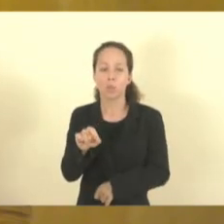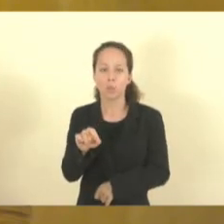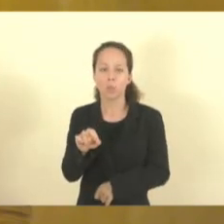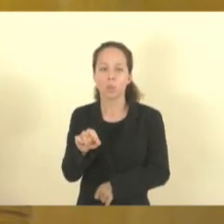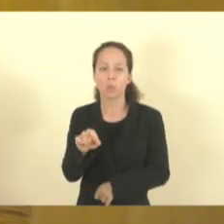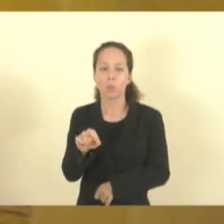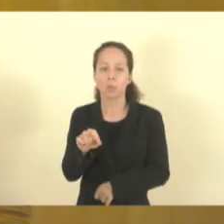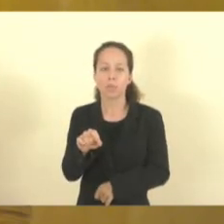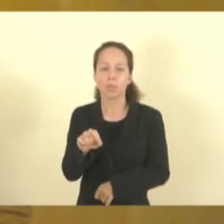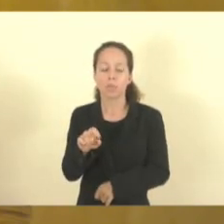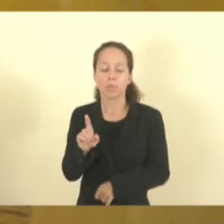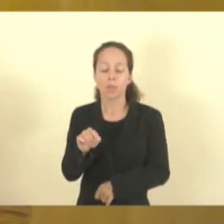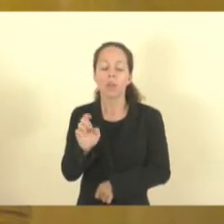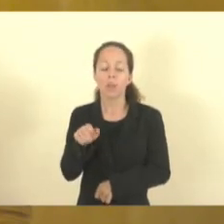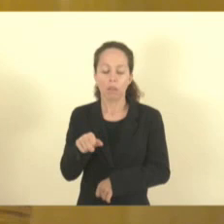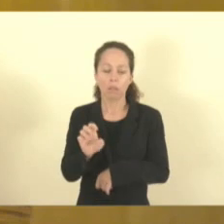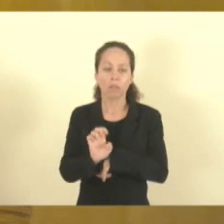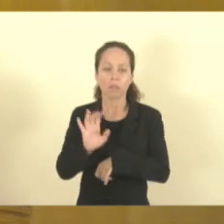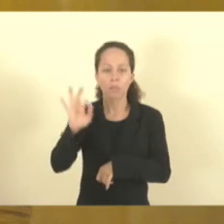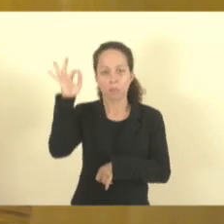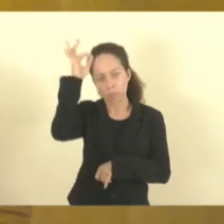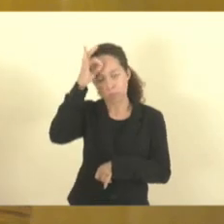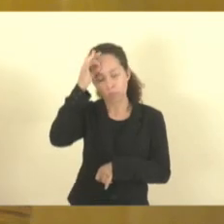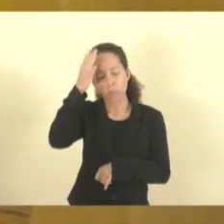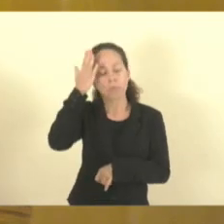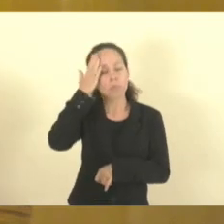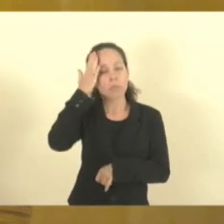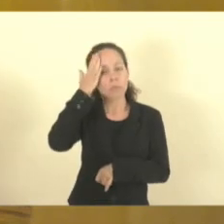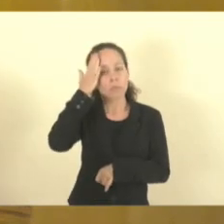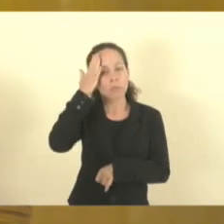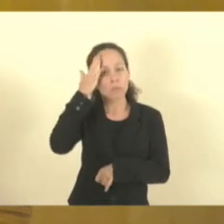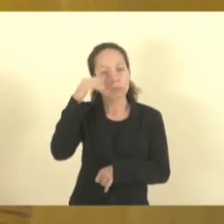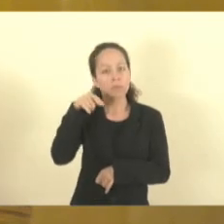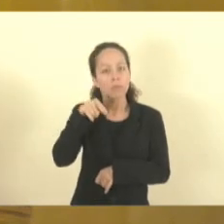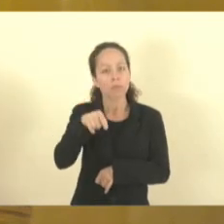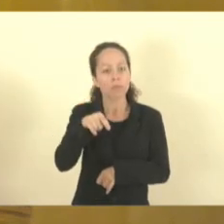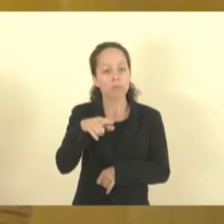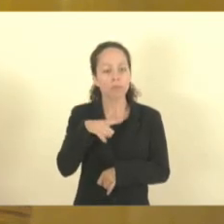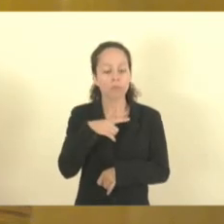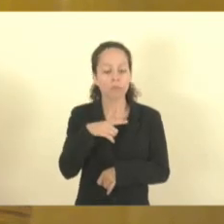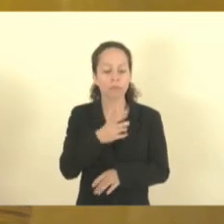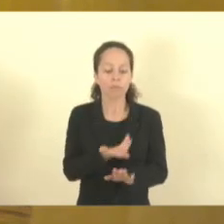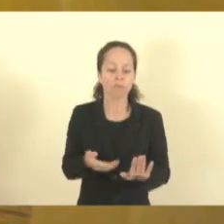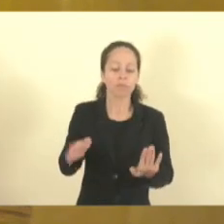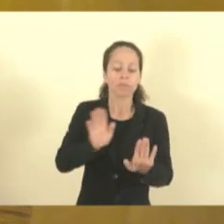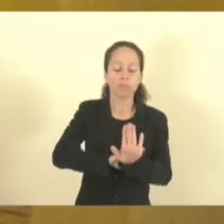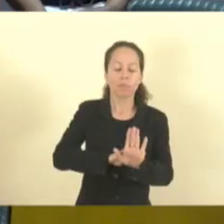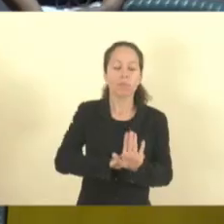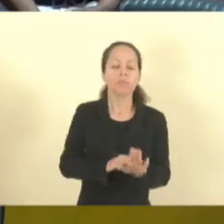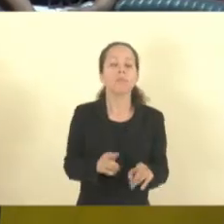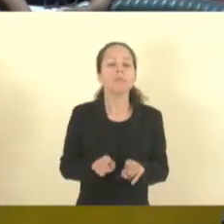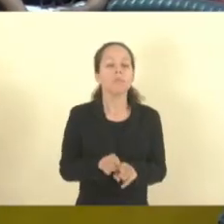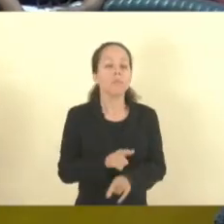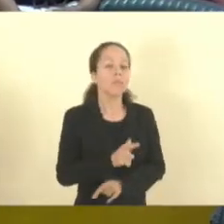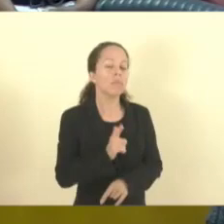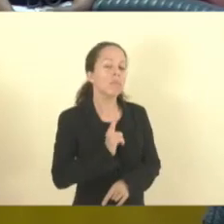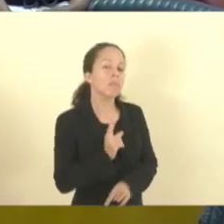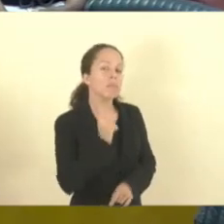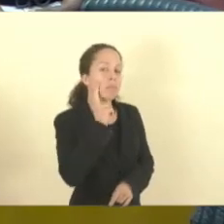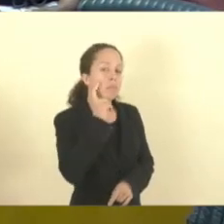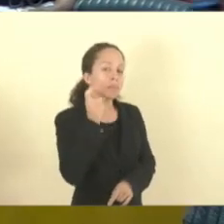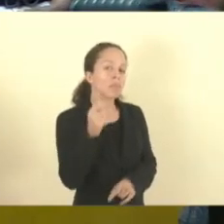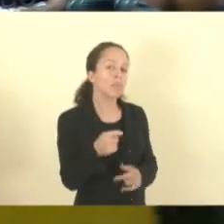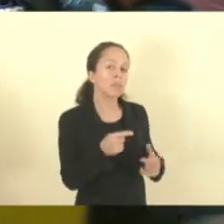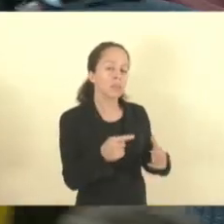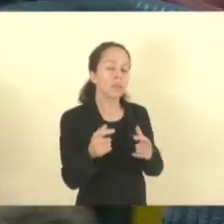isso, o Estado do Espírito Santo sabe, de que ele estaria macomunado e estaria querendo desocupar